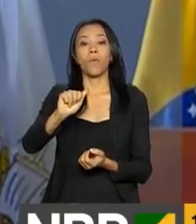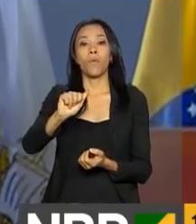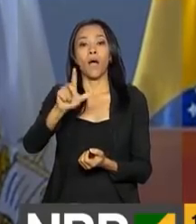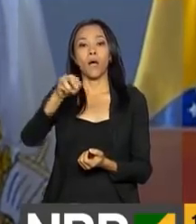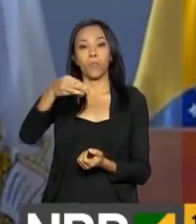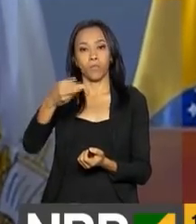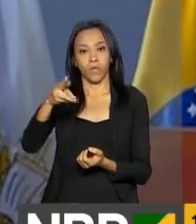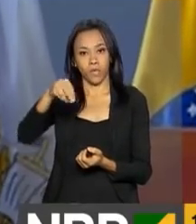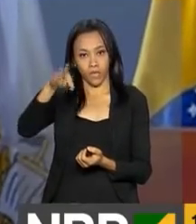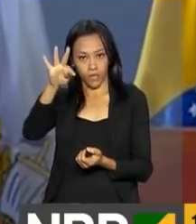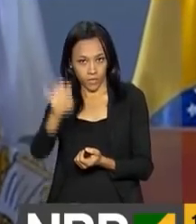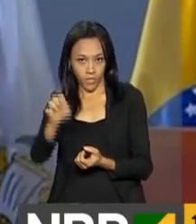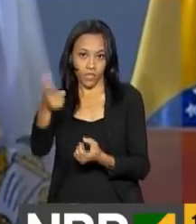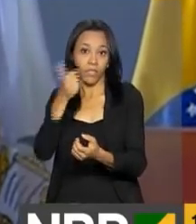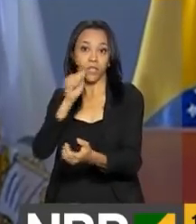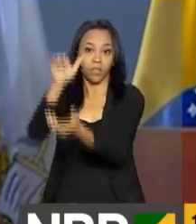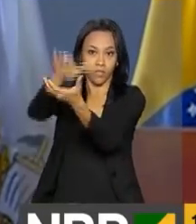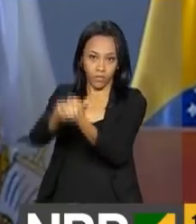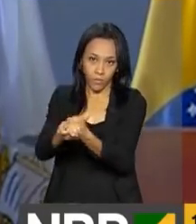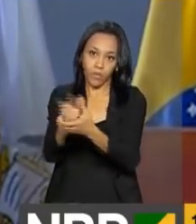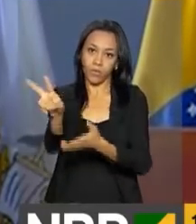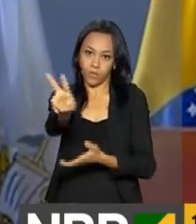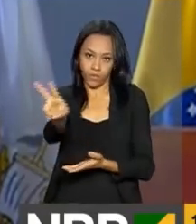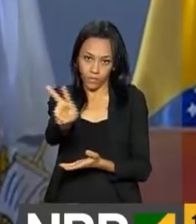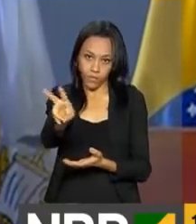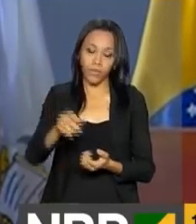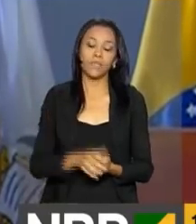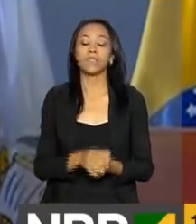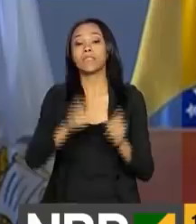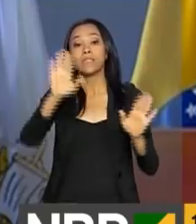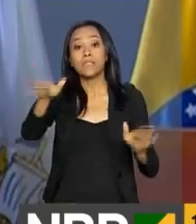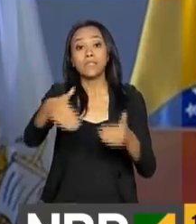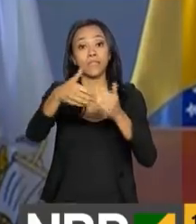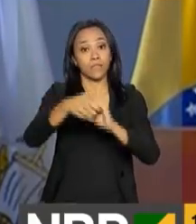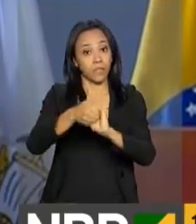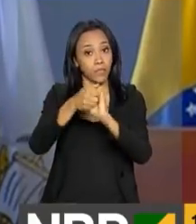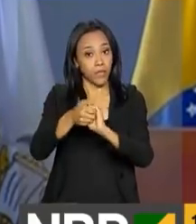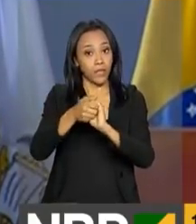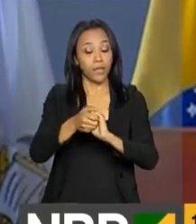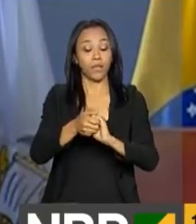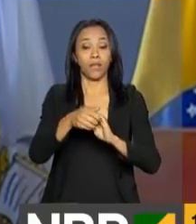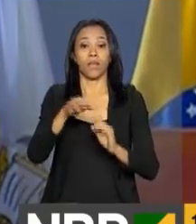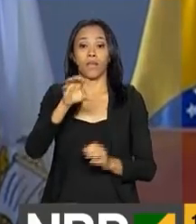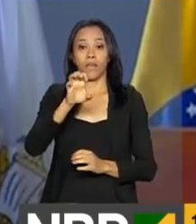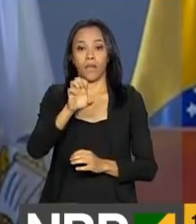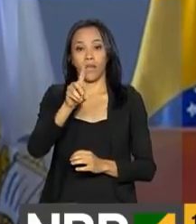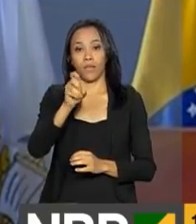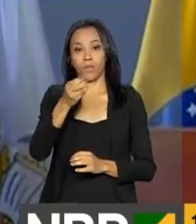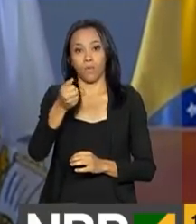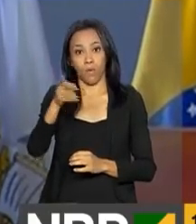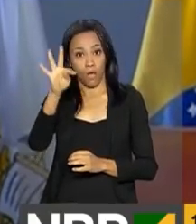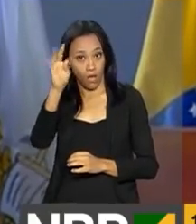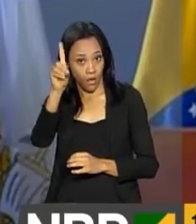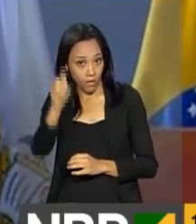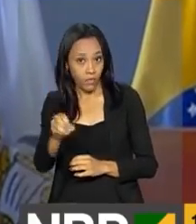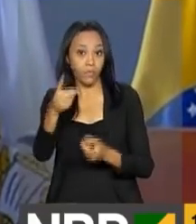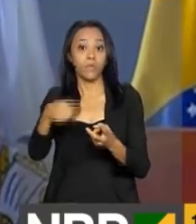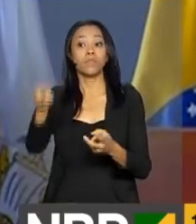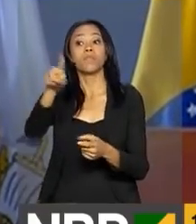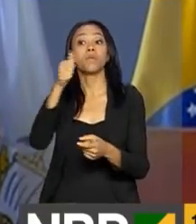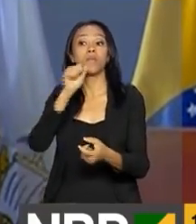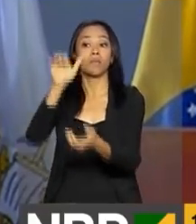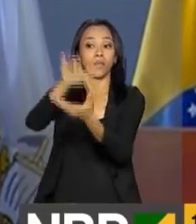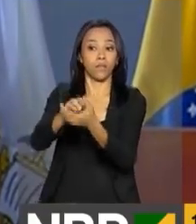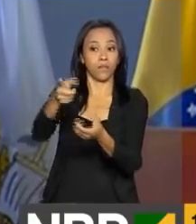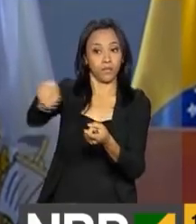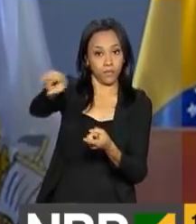Leal Ferreira e a senhora Cristiane Leal Ferreira, general Eduardo Dias da Costa Vilas Boas e a senhora Maria Aparecida